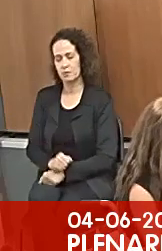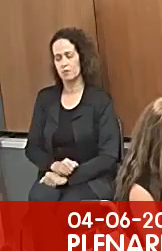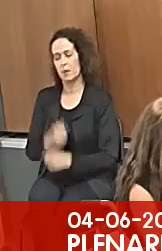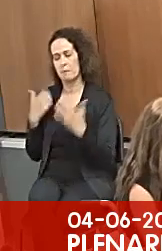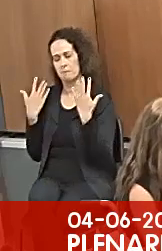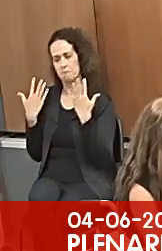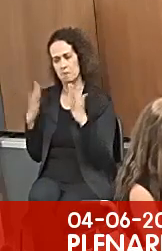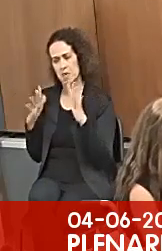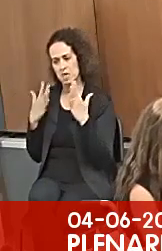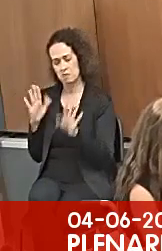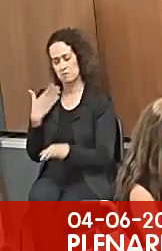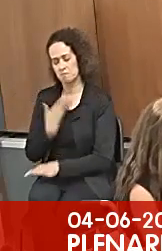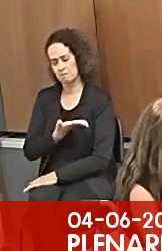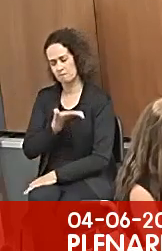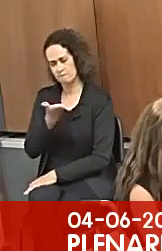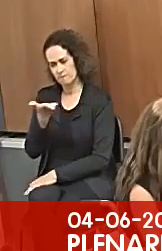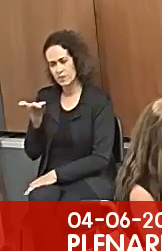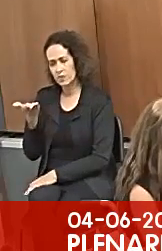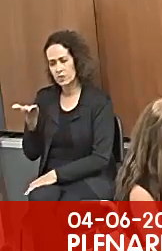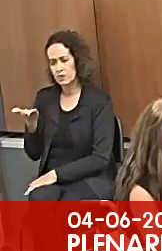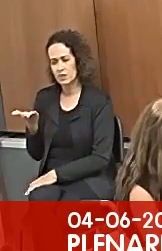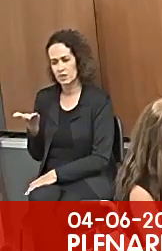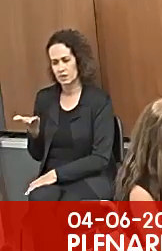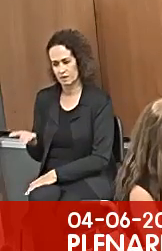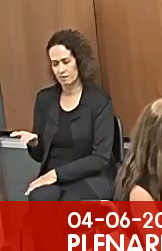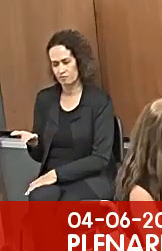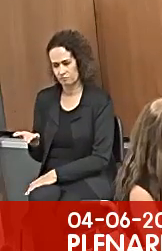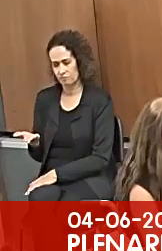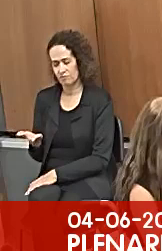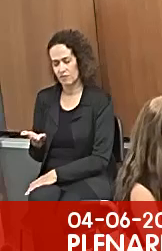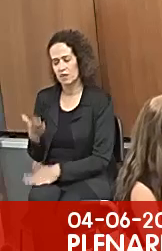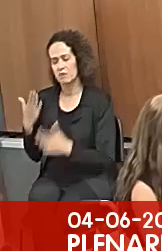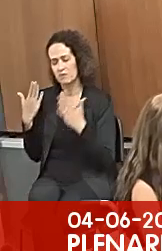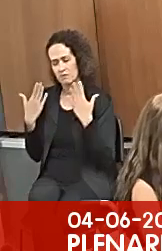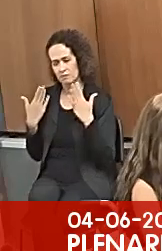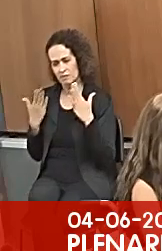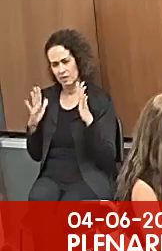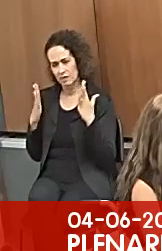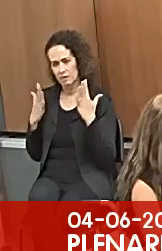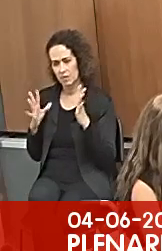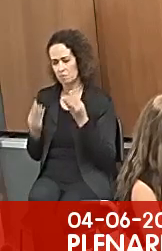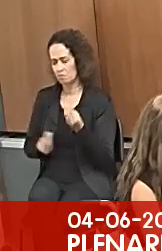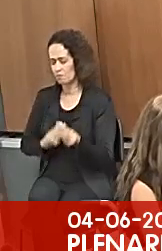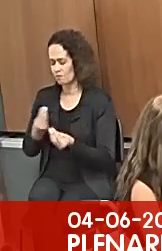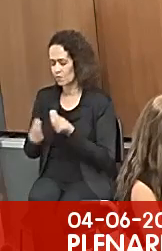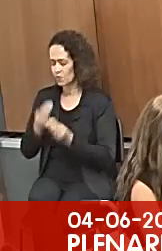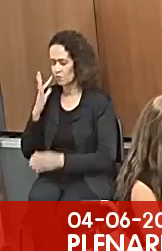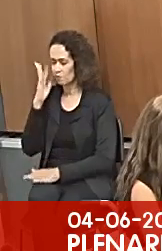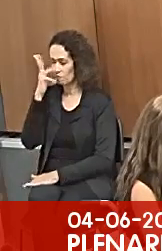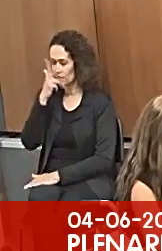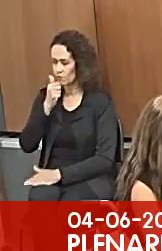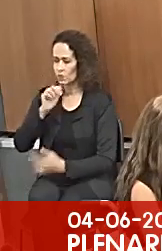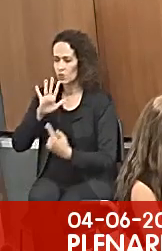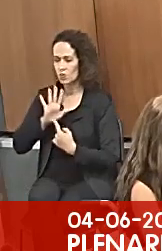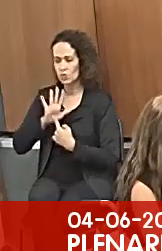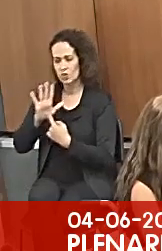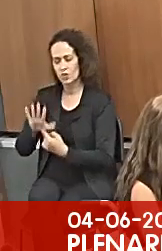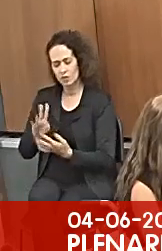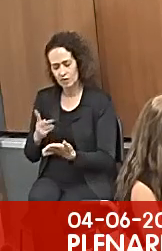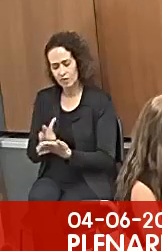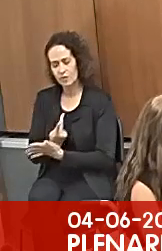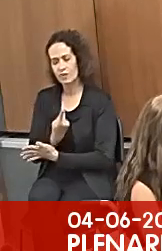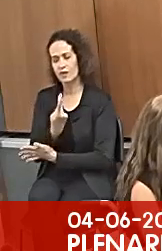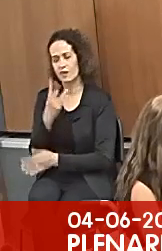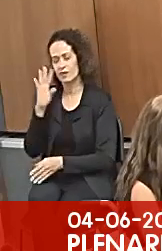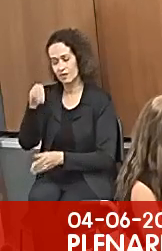todas vocês. Parabéns por essa forma tão bonita de expor o que acontece no